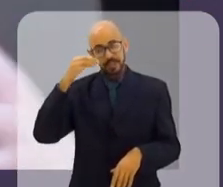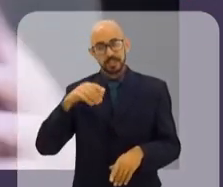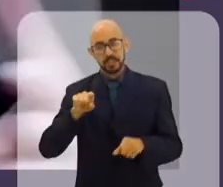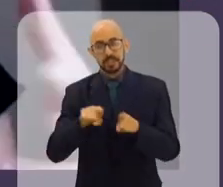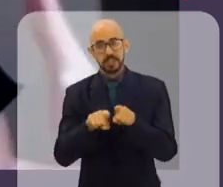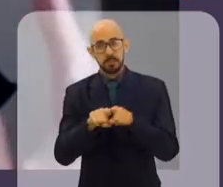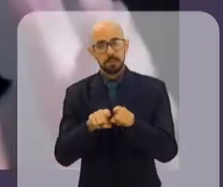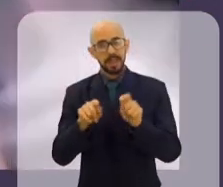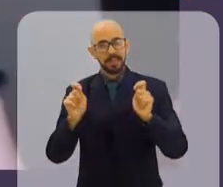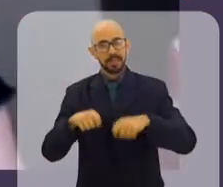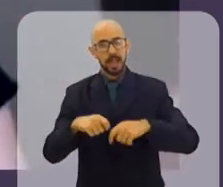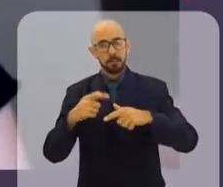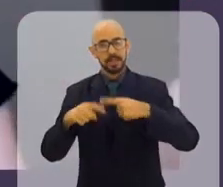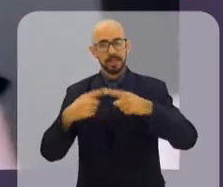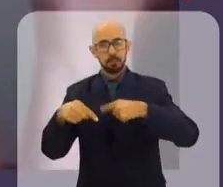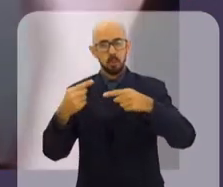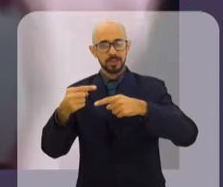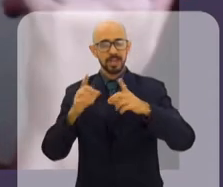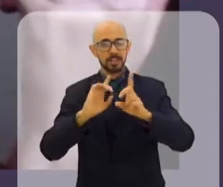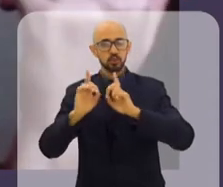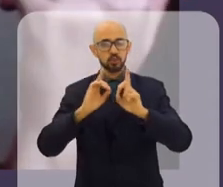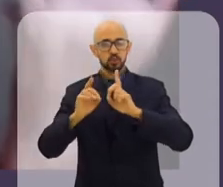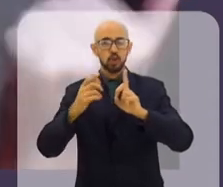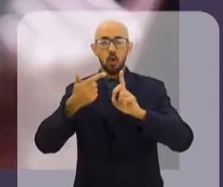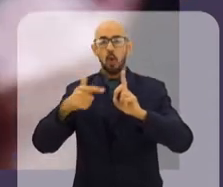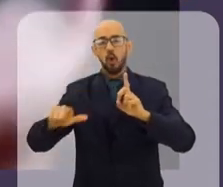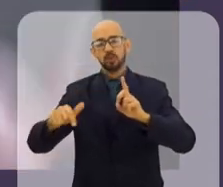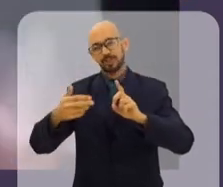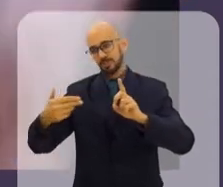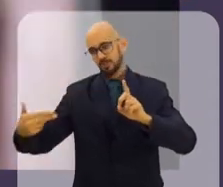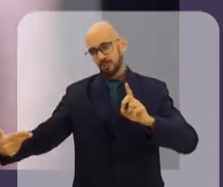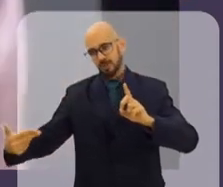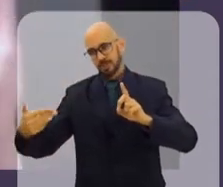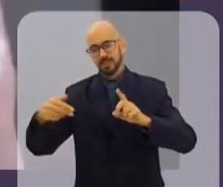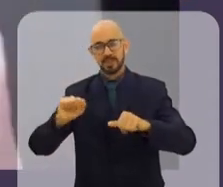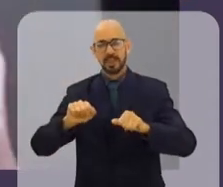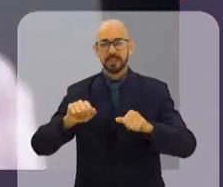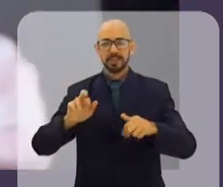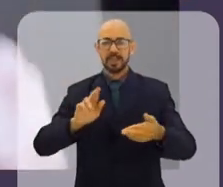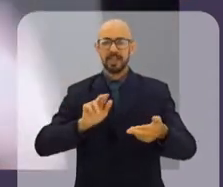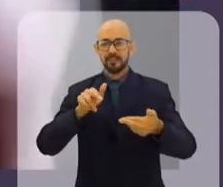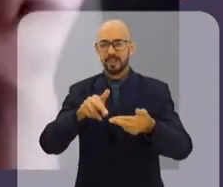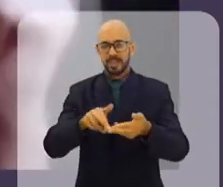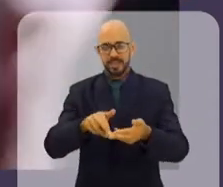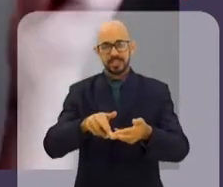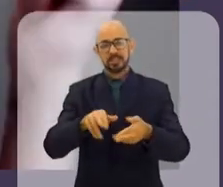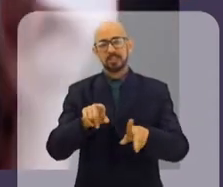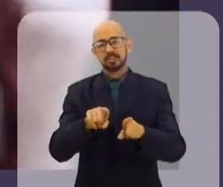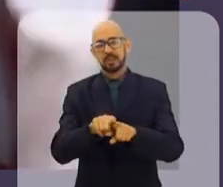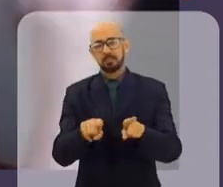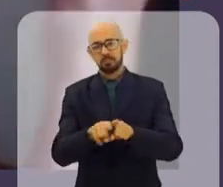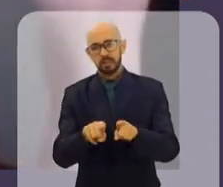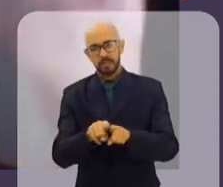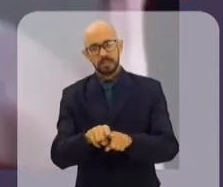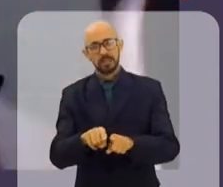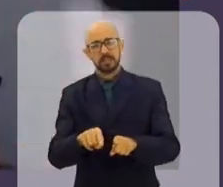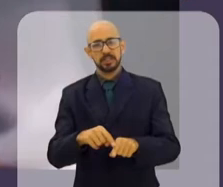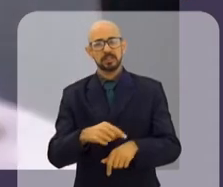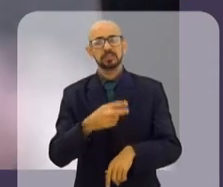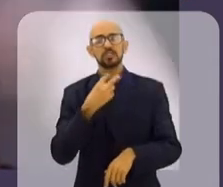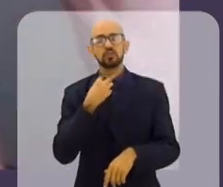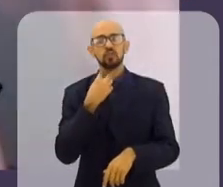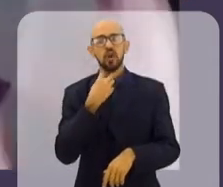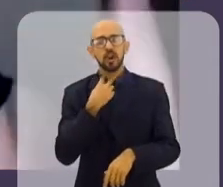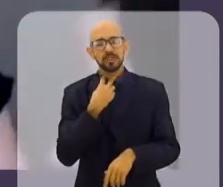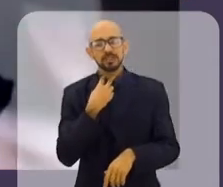e podendo partir talvez de outras questões que a gente traz já com bastante referência de pessoas, que, né, de